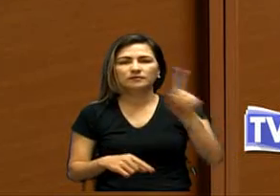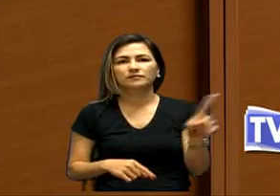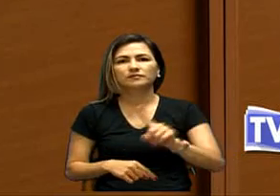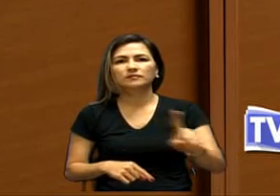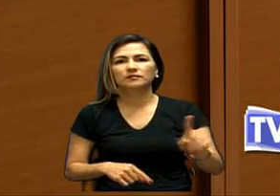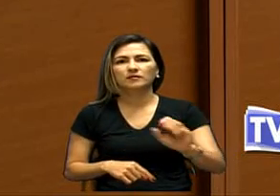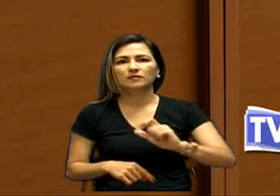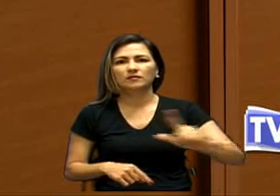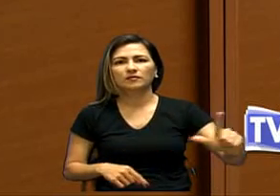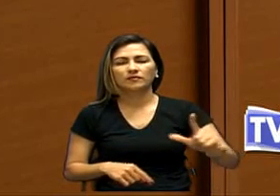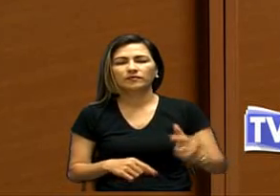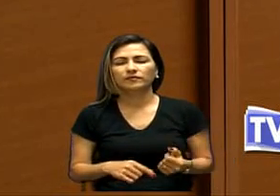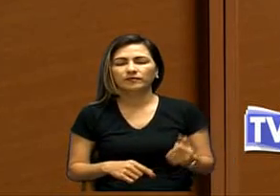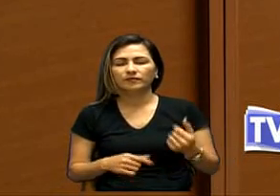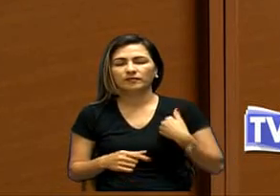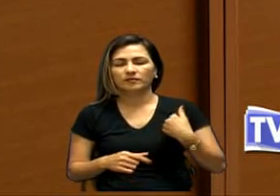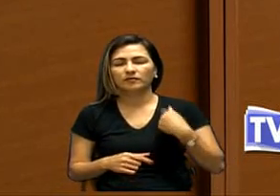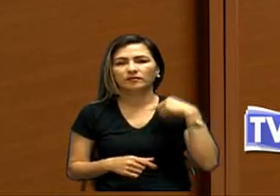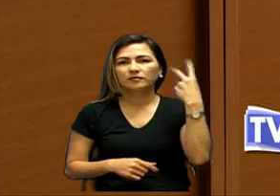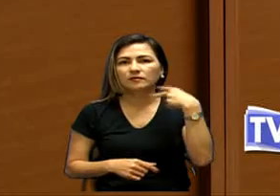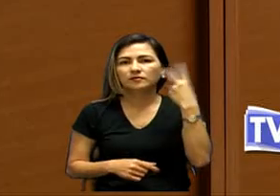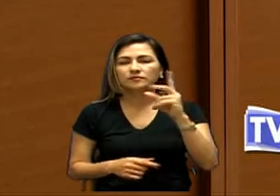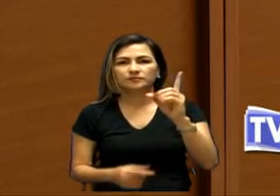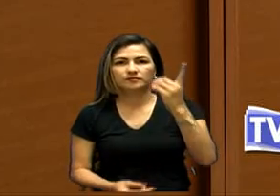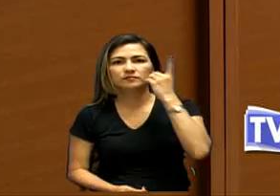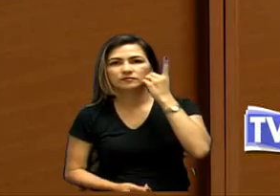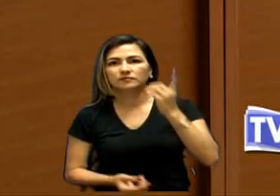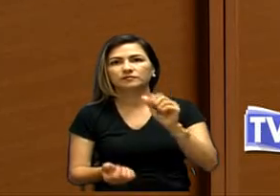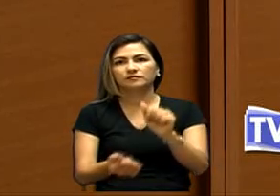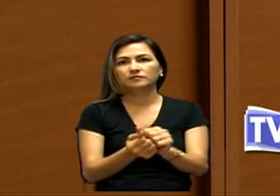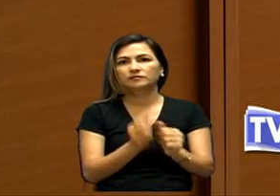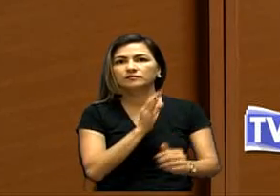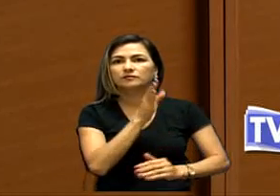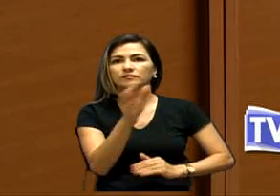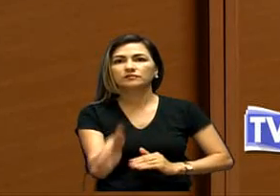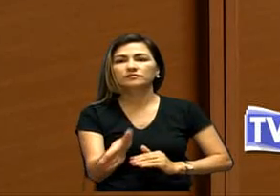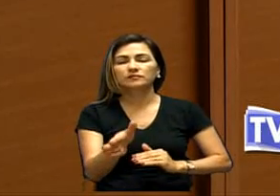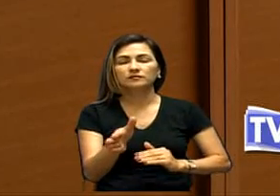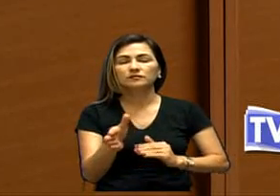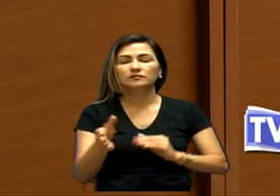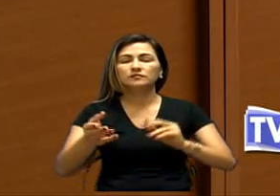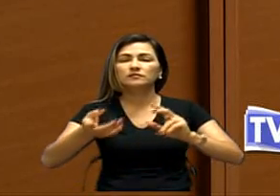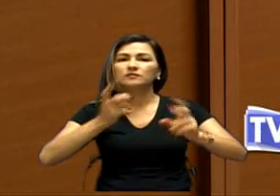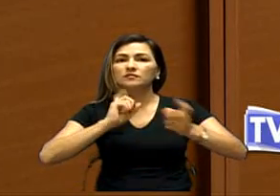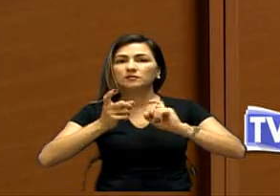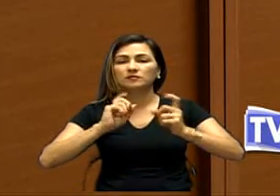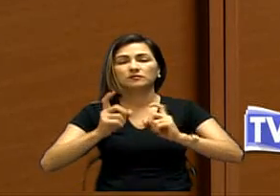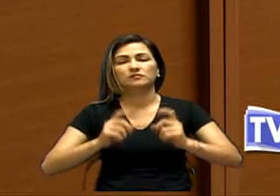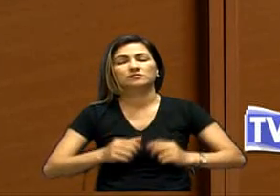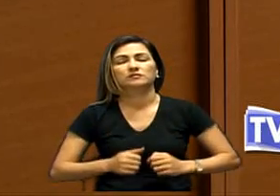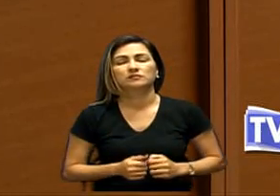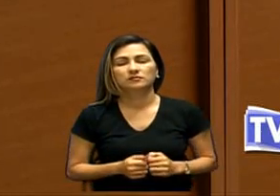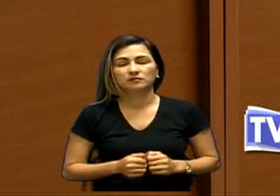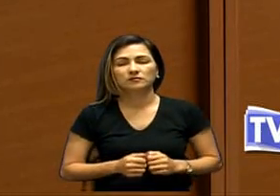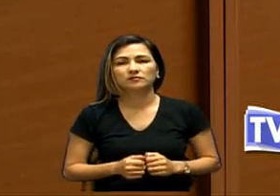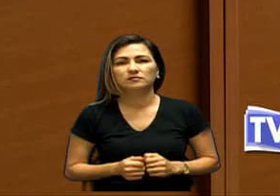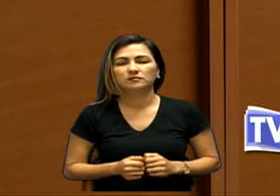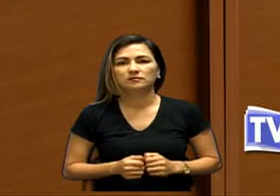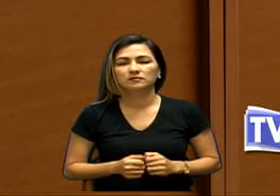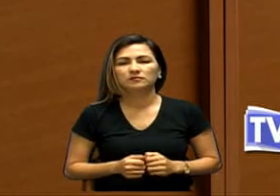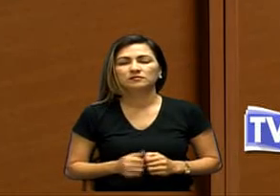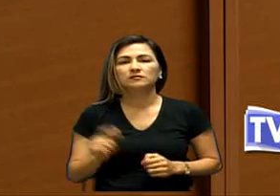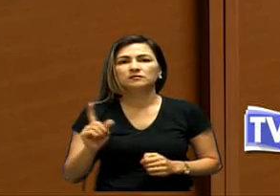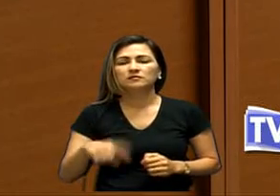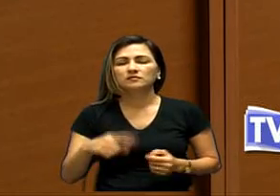uma reunião lá, eu e o vereador Fernando Dini. Inclusive, vereador, já está no orçamento do município para